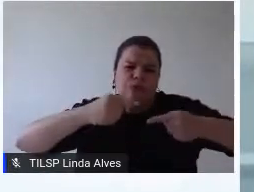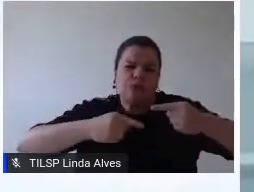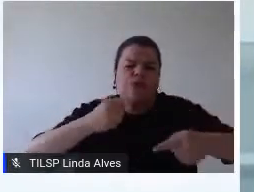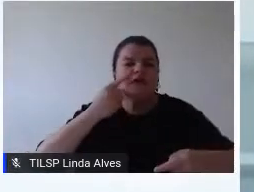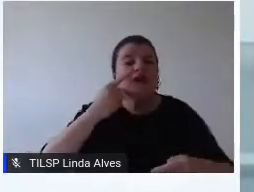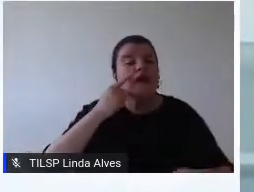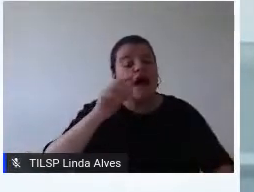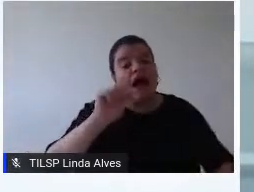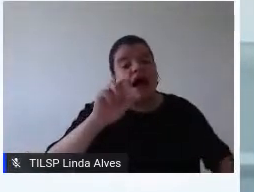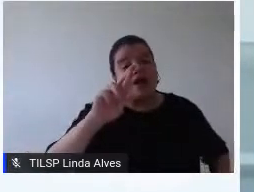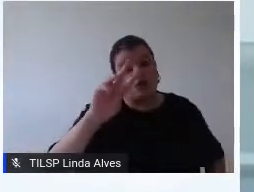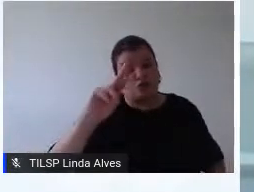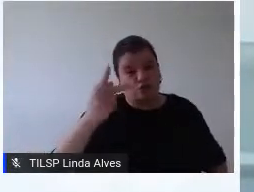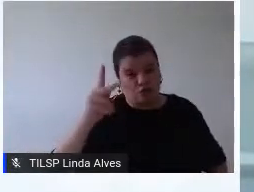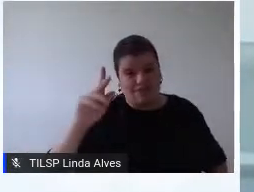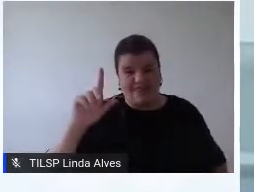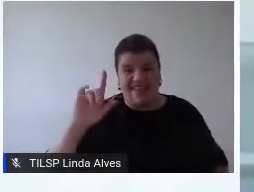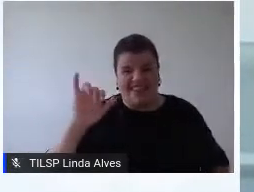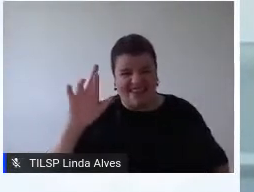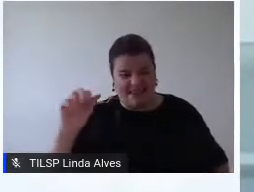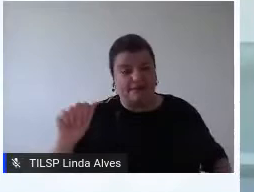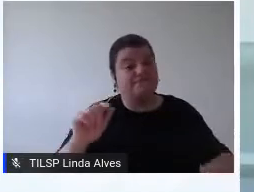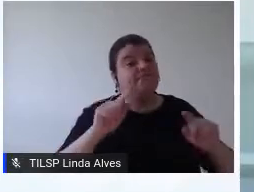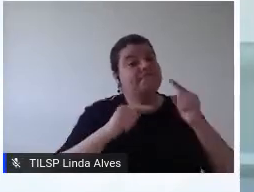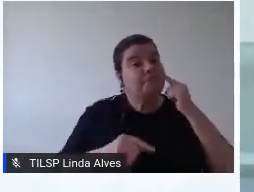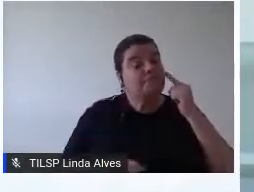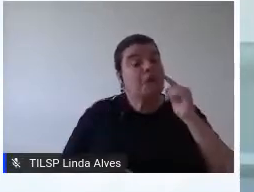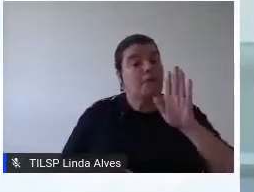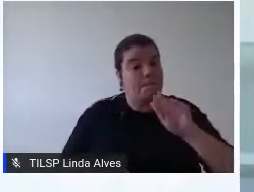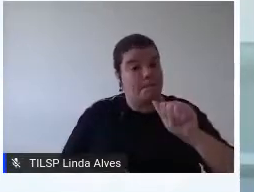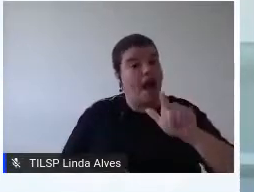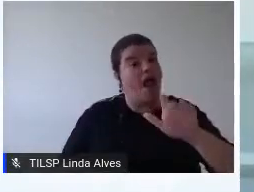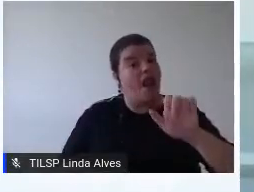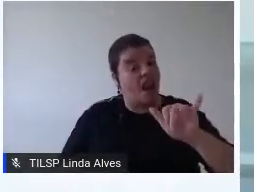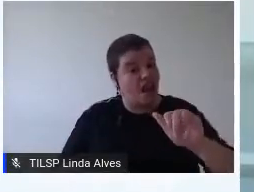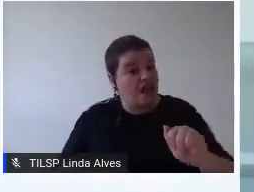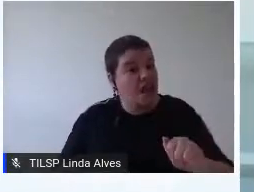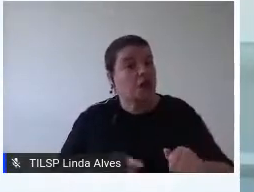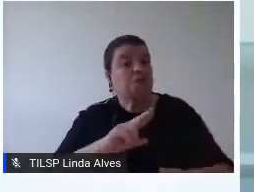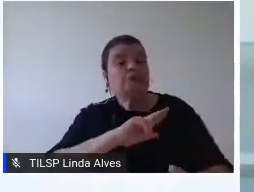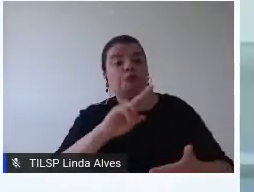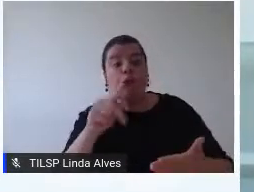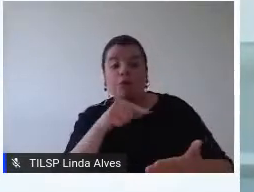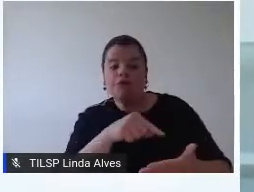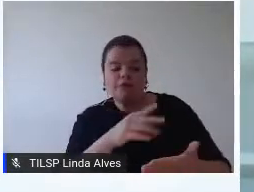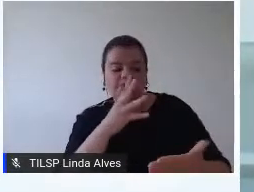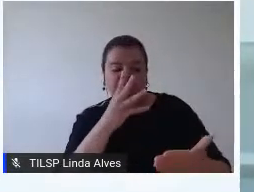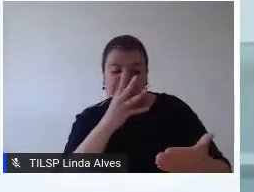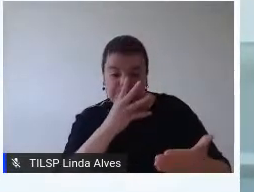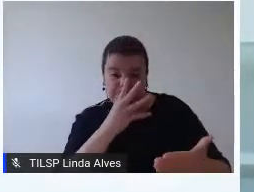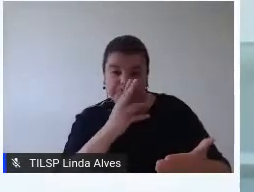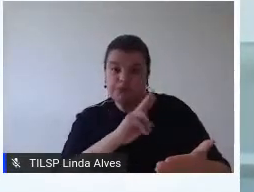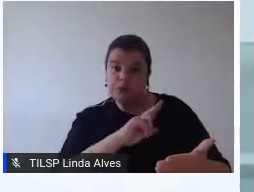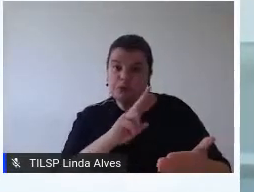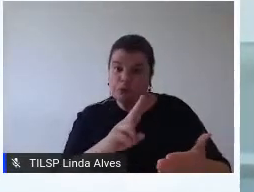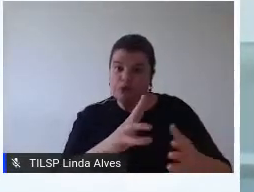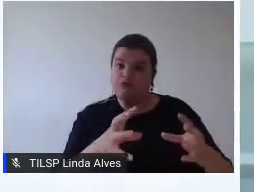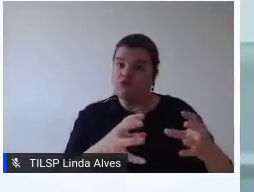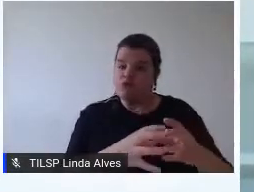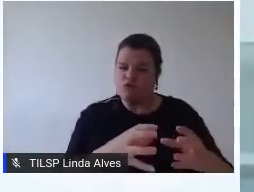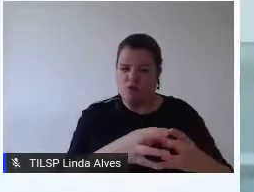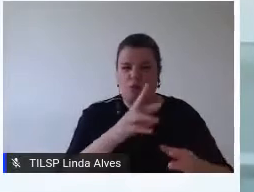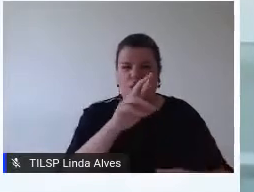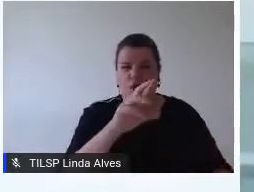o Arthur Lira. O Baleia Rossi é um nome cotado também, está em apreciação pelo grupo do Rodrigo